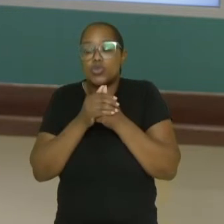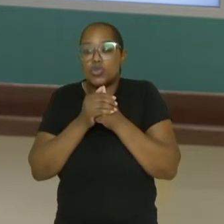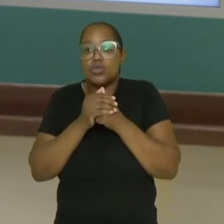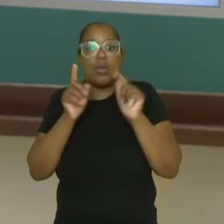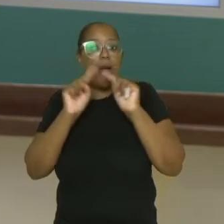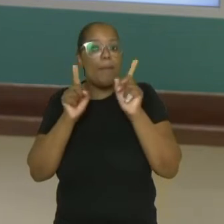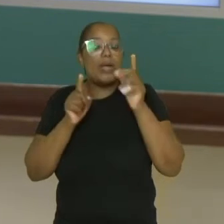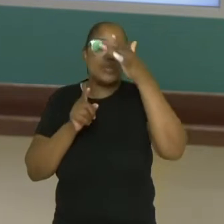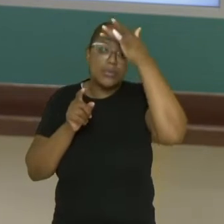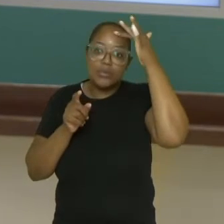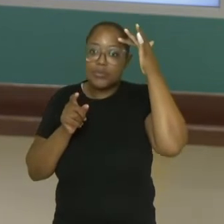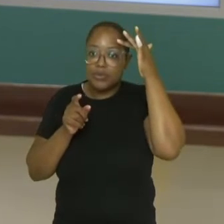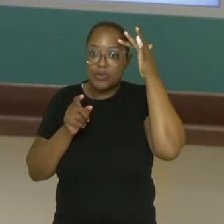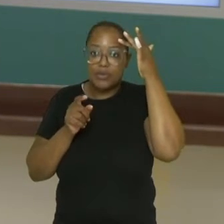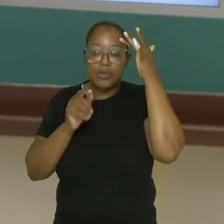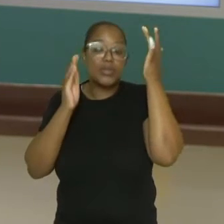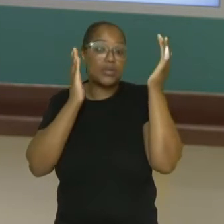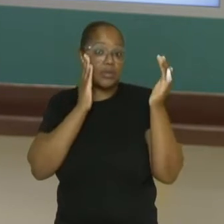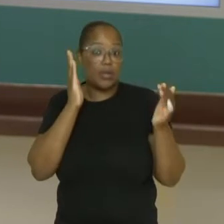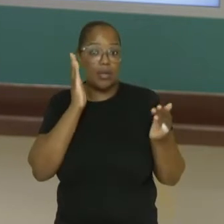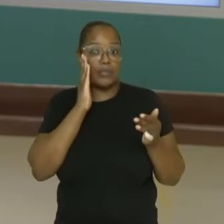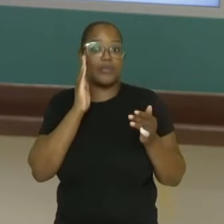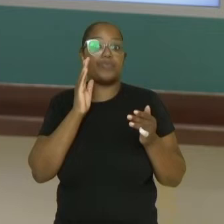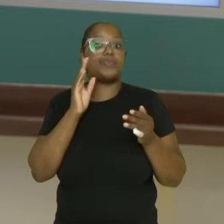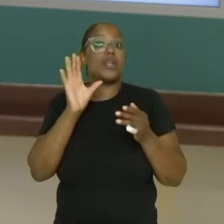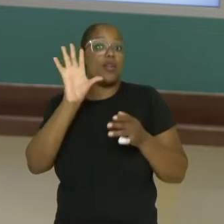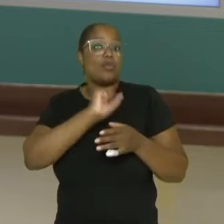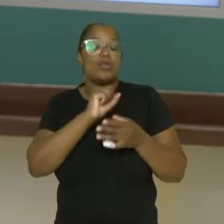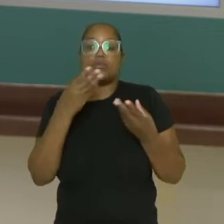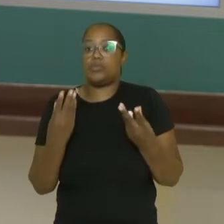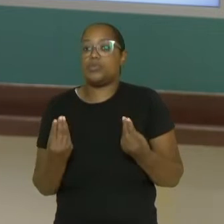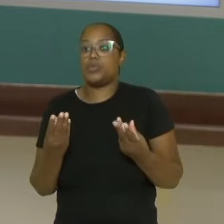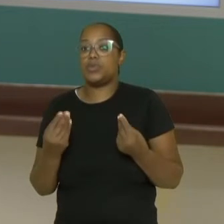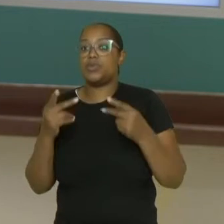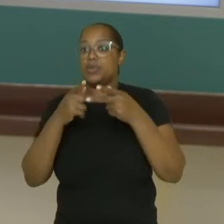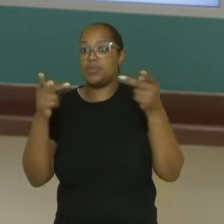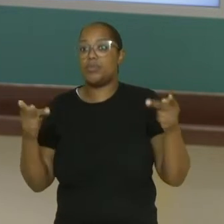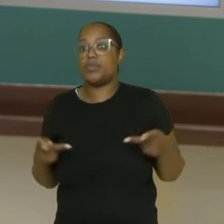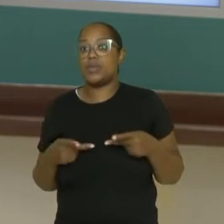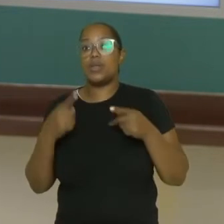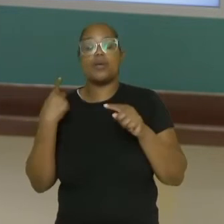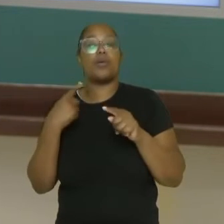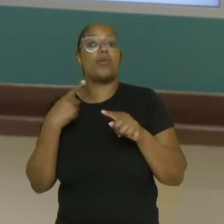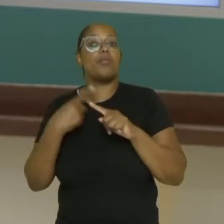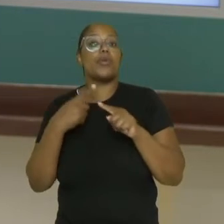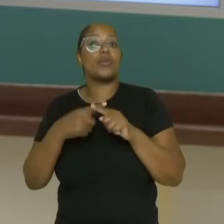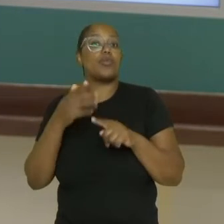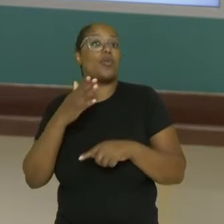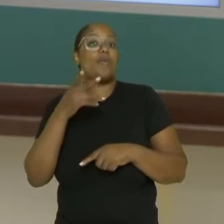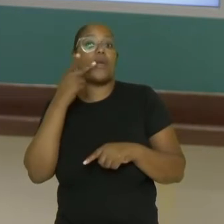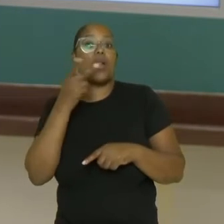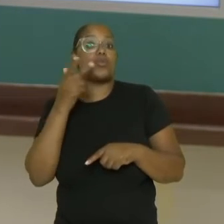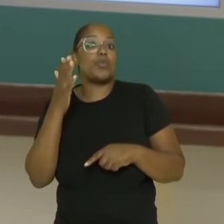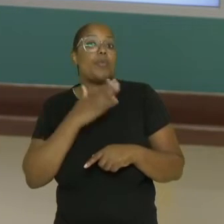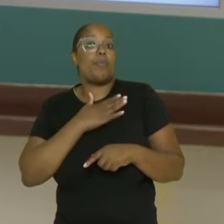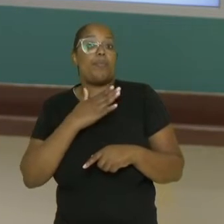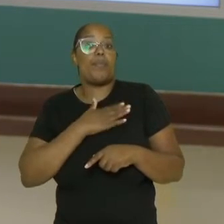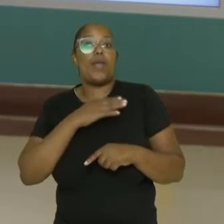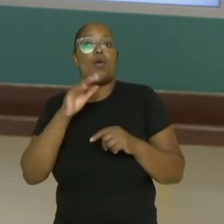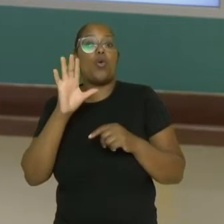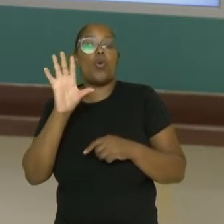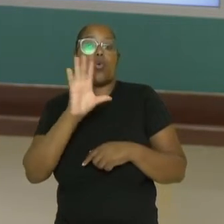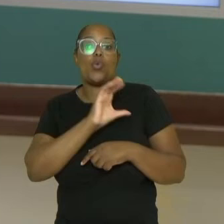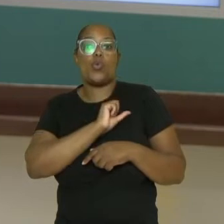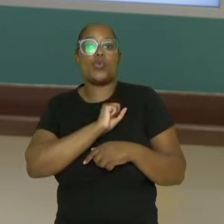pessoas subentendem quando eu digo gosto muito de pizza, né? Que eu estou falando sobre o meu gosto. Então, sabem que o sujeito